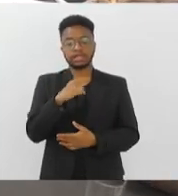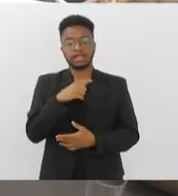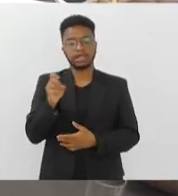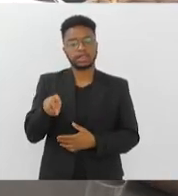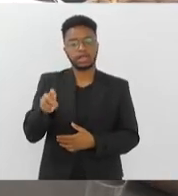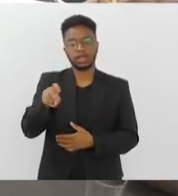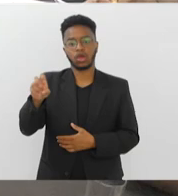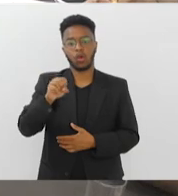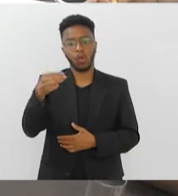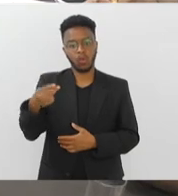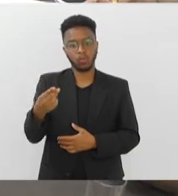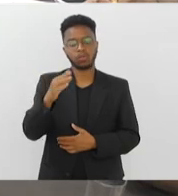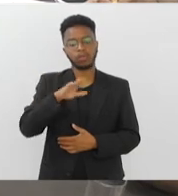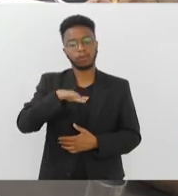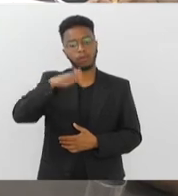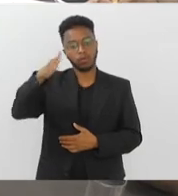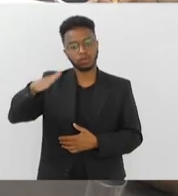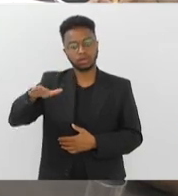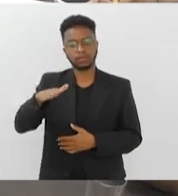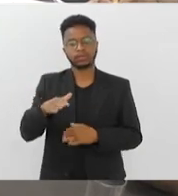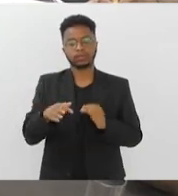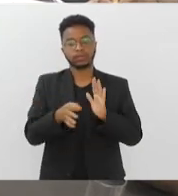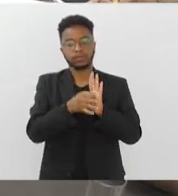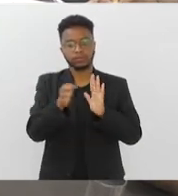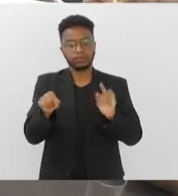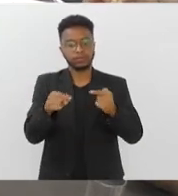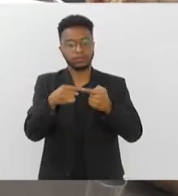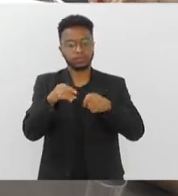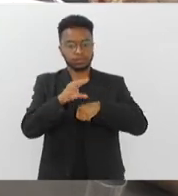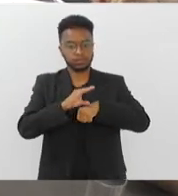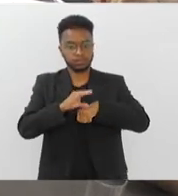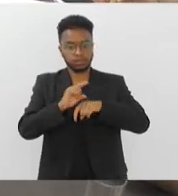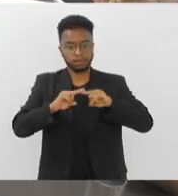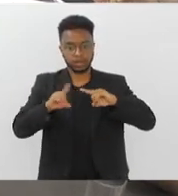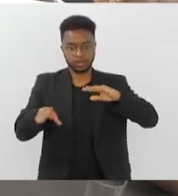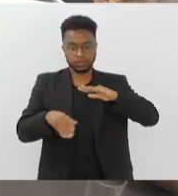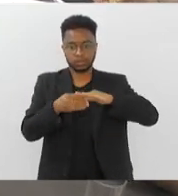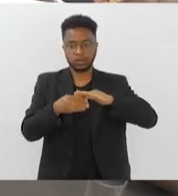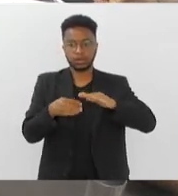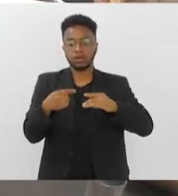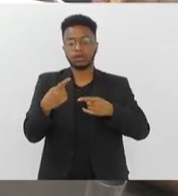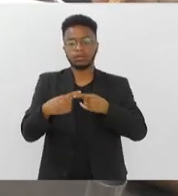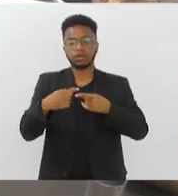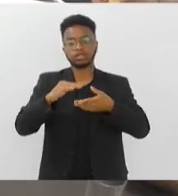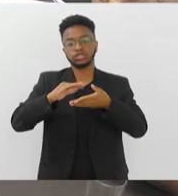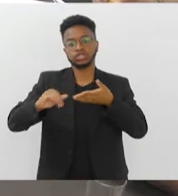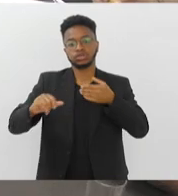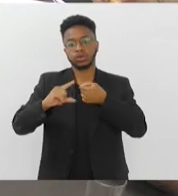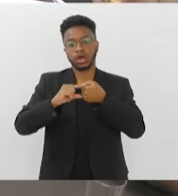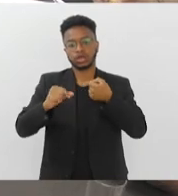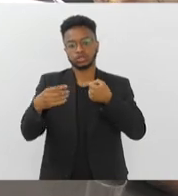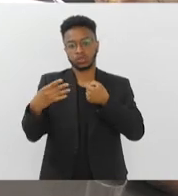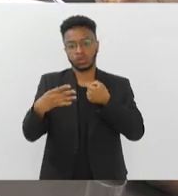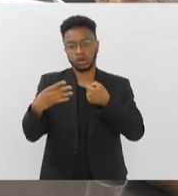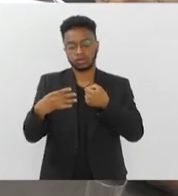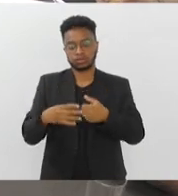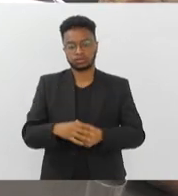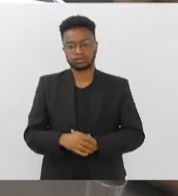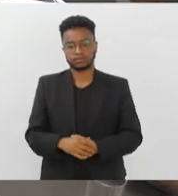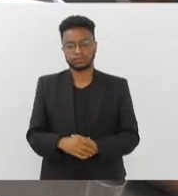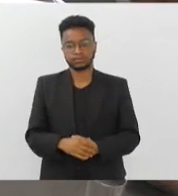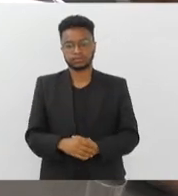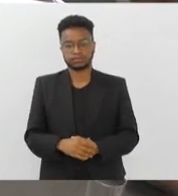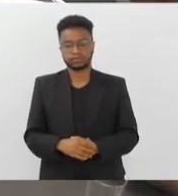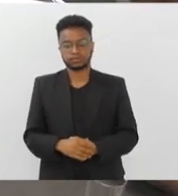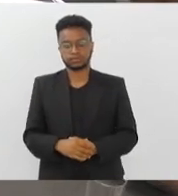para parecer, deputado Luiz Paulo. Parecer é pela constitucionalidade com emenda, estou suprimindo o artigo 4º do projeto